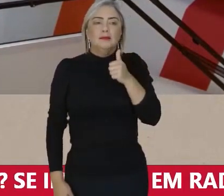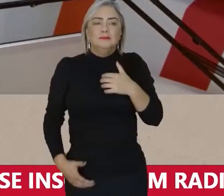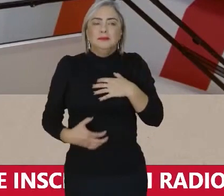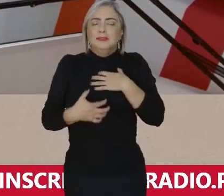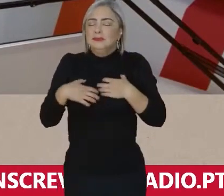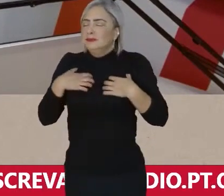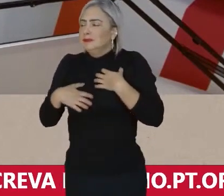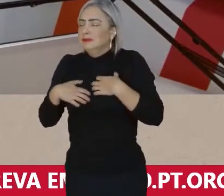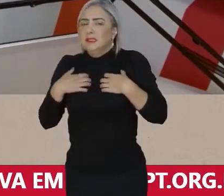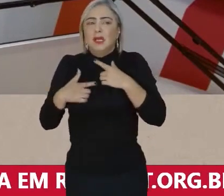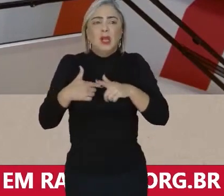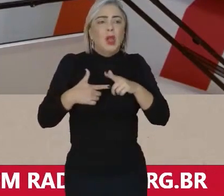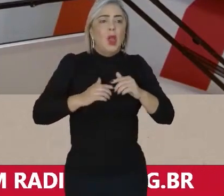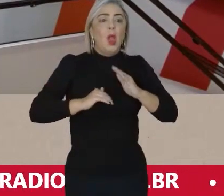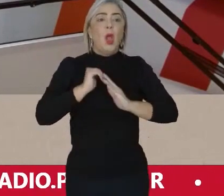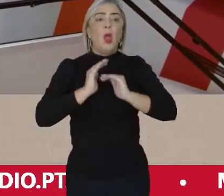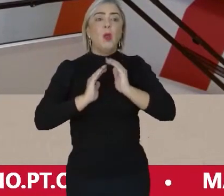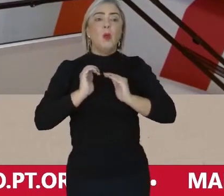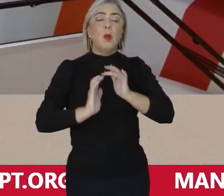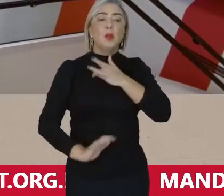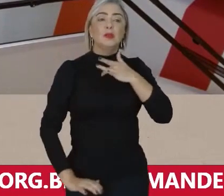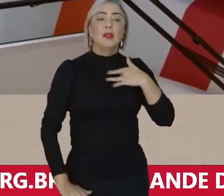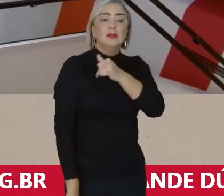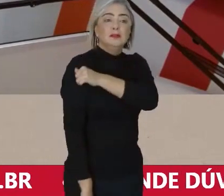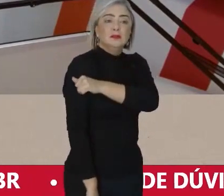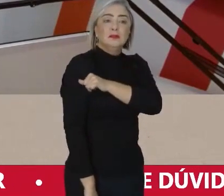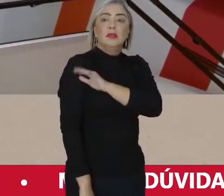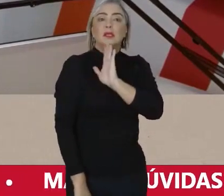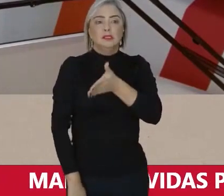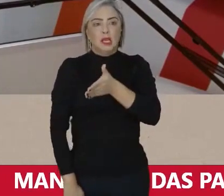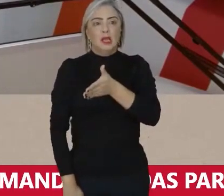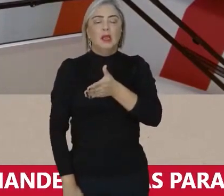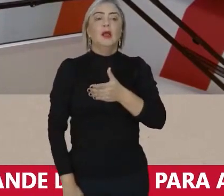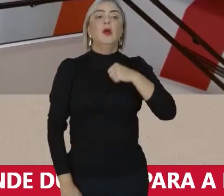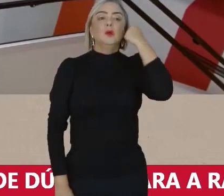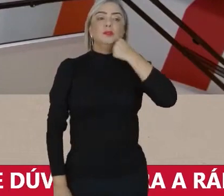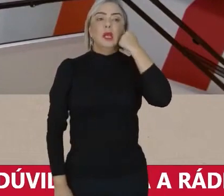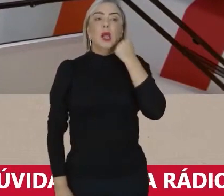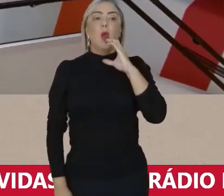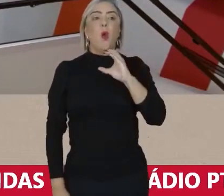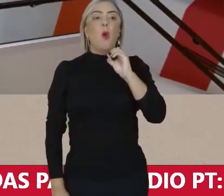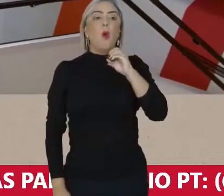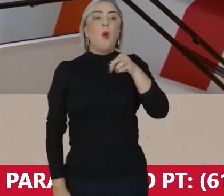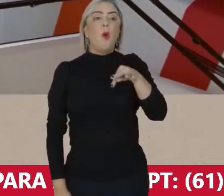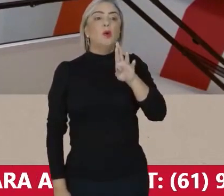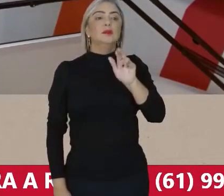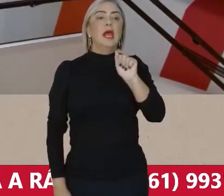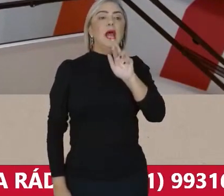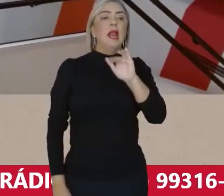pessoas profissionais de saúde da enfermagem, né? E já entrou em cena o senador Contarato, né, o